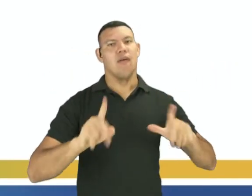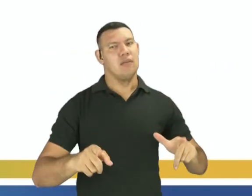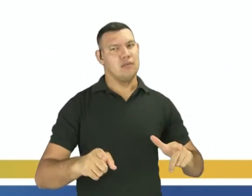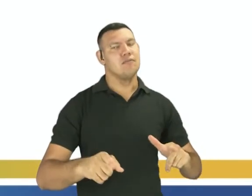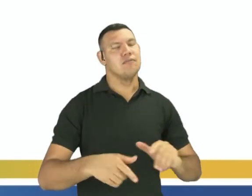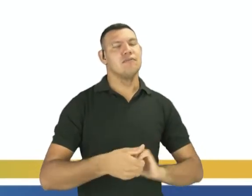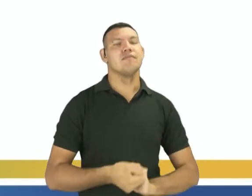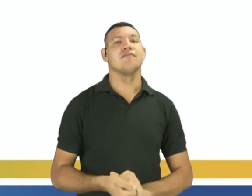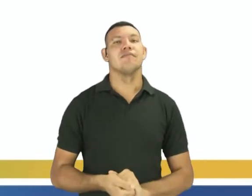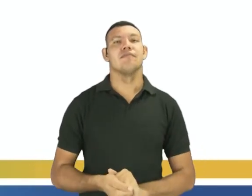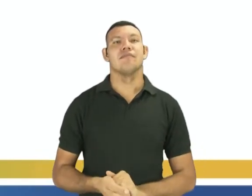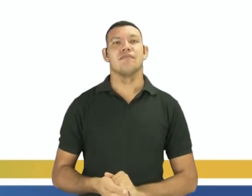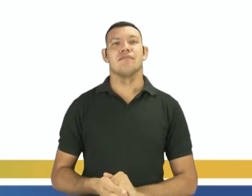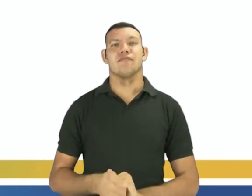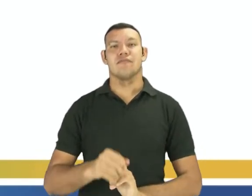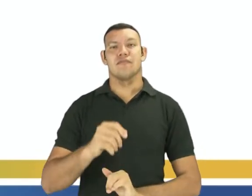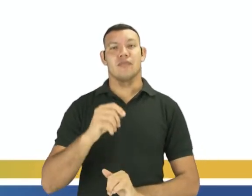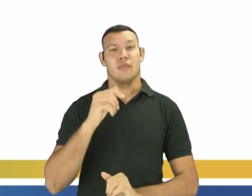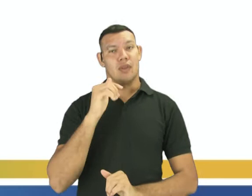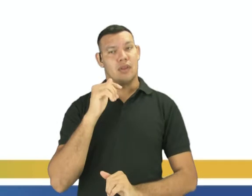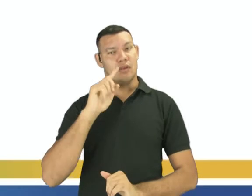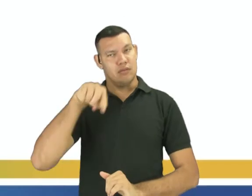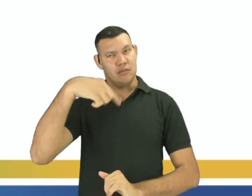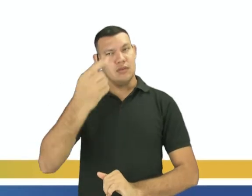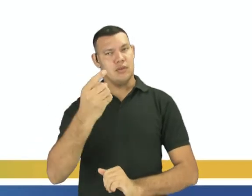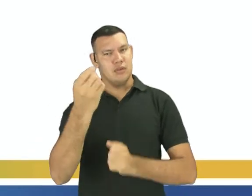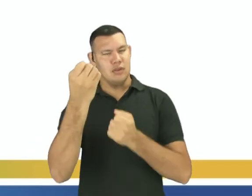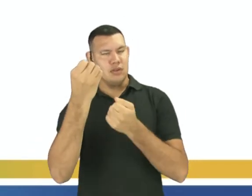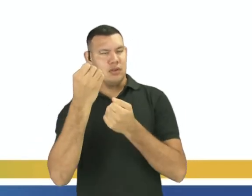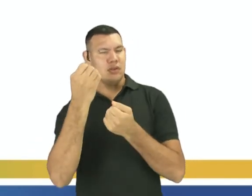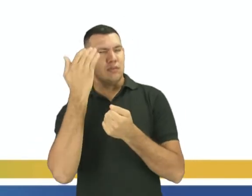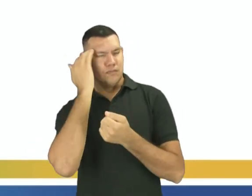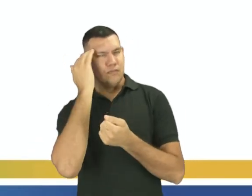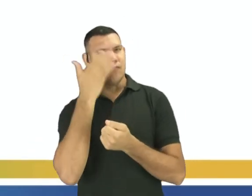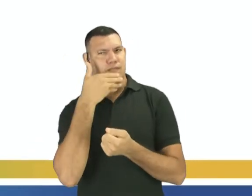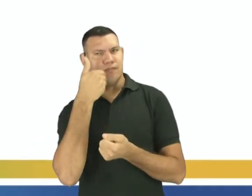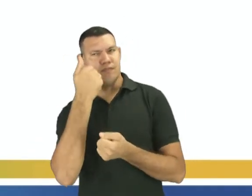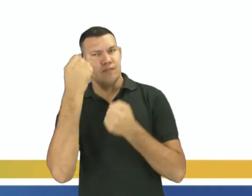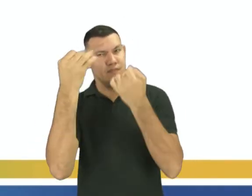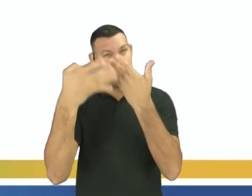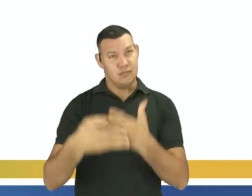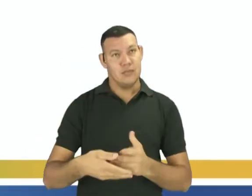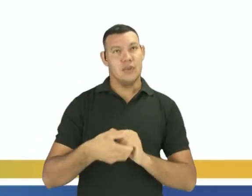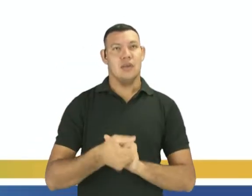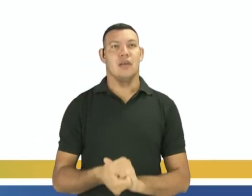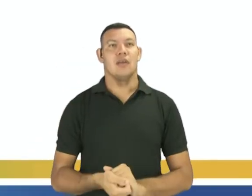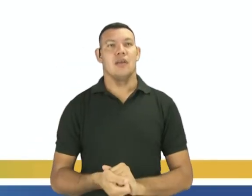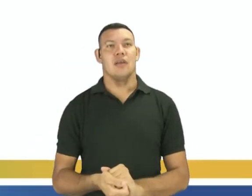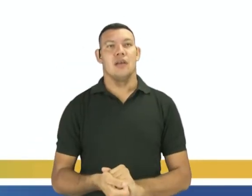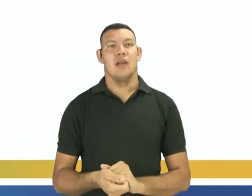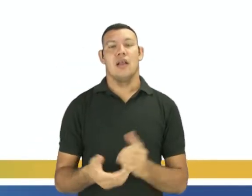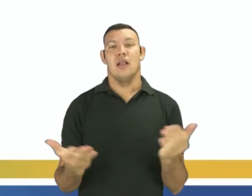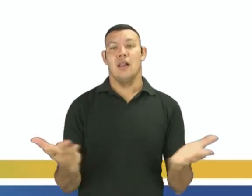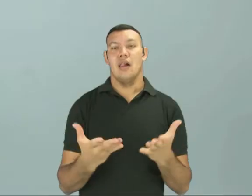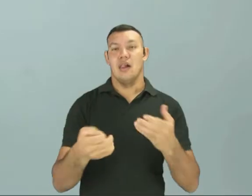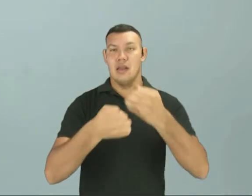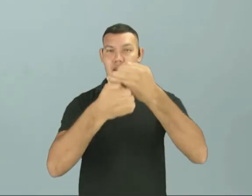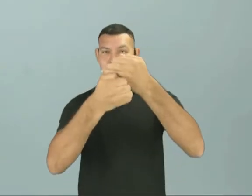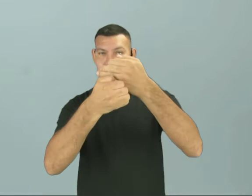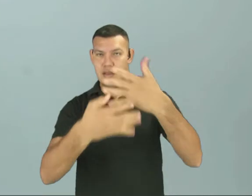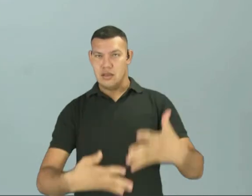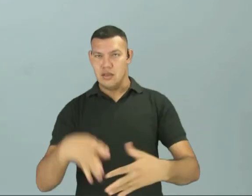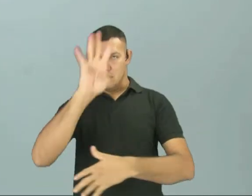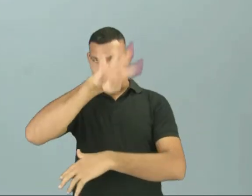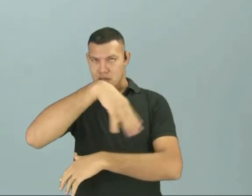mais à frente, né, como isso acontece. Primeiro, eu trouxe 4 listazinhas básicas de alguns